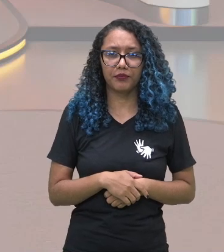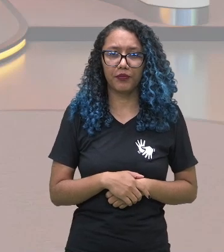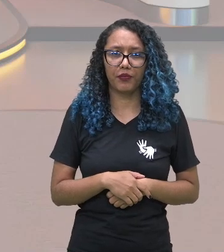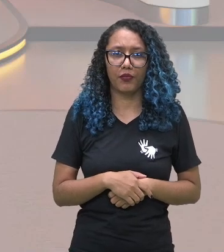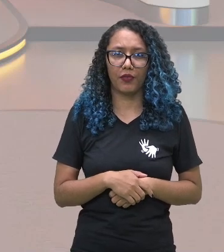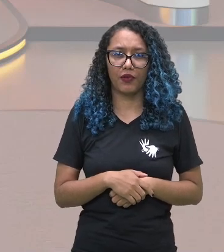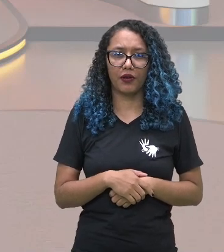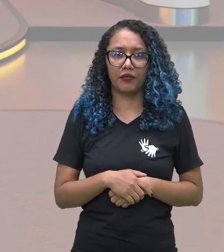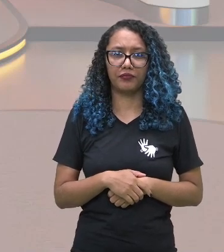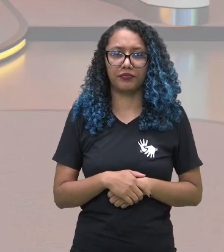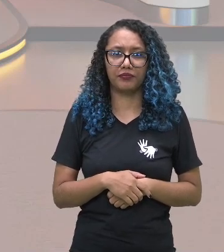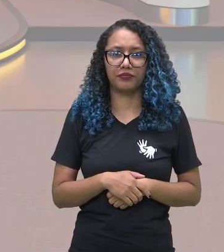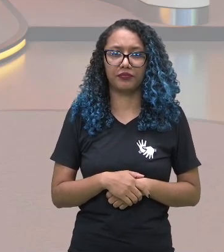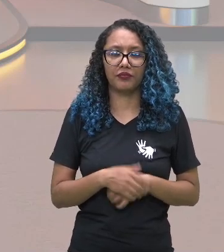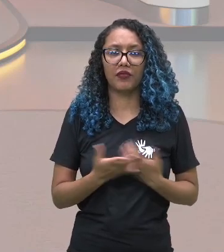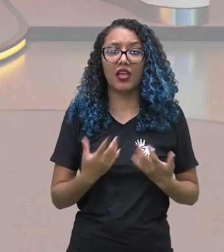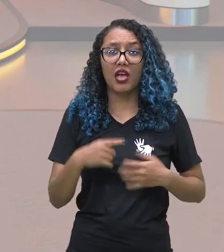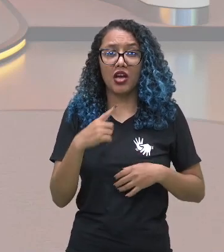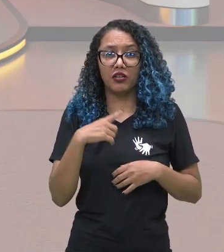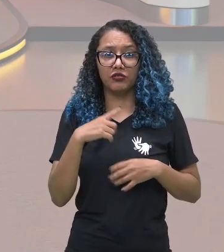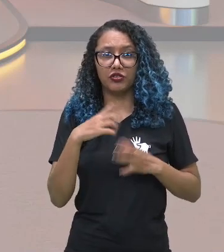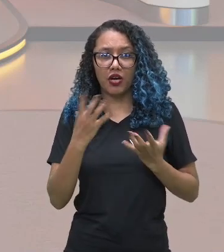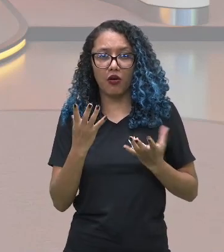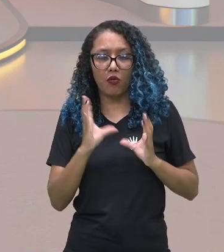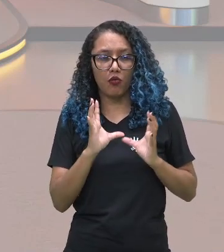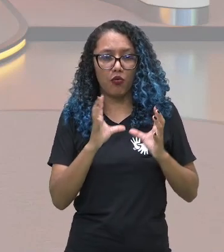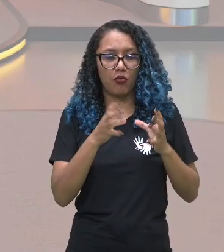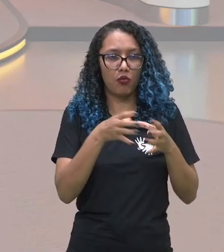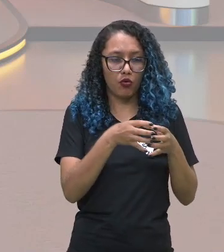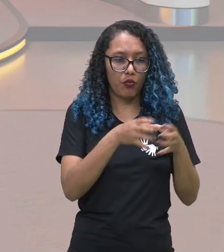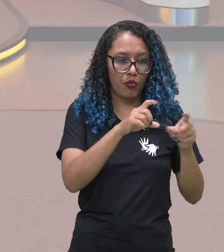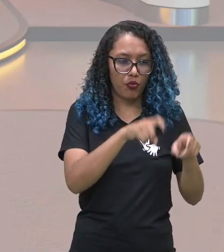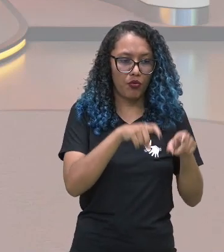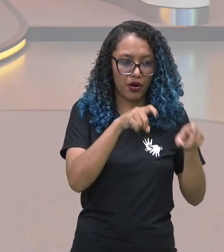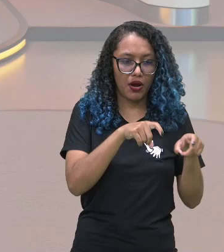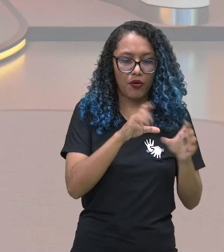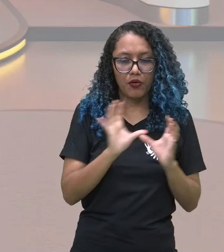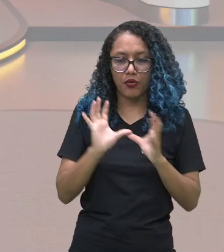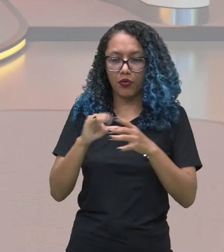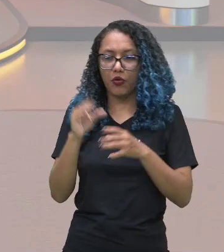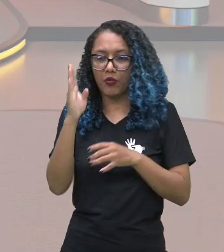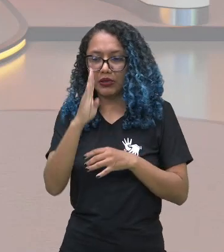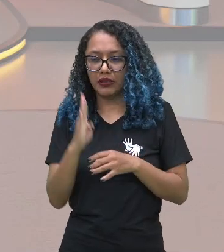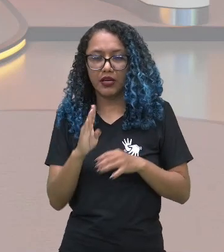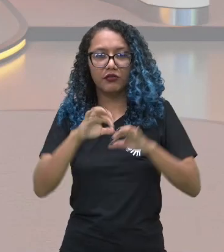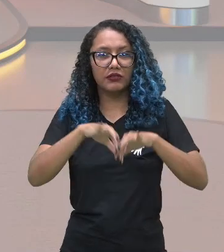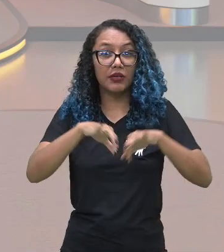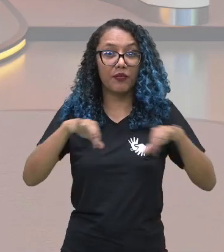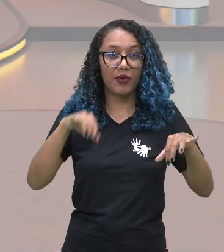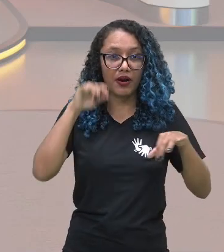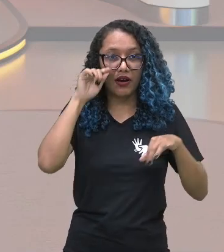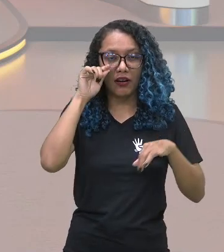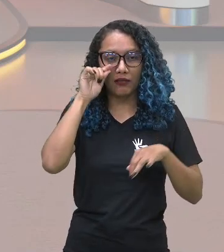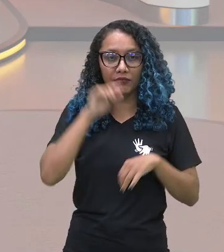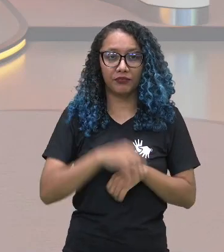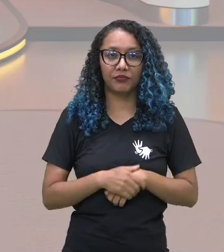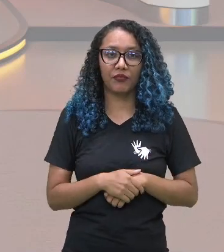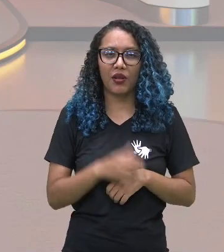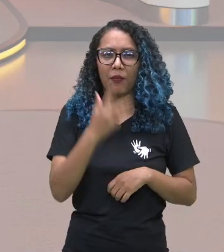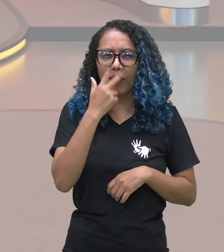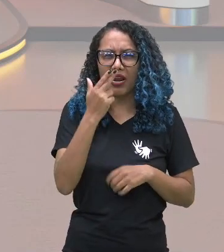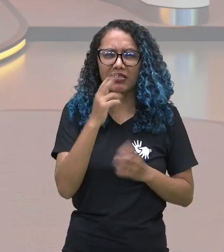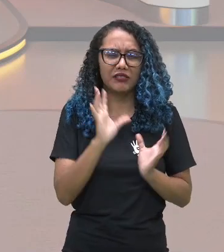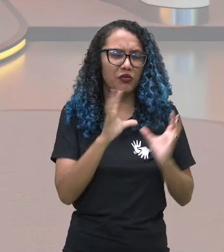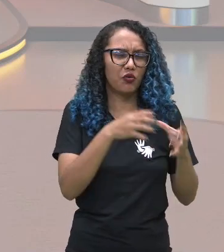a população rural entre nós, brasileiros, como se fossem categorias bem distintas.